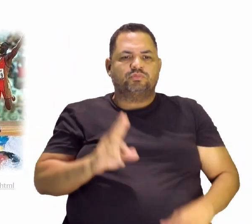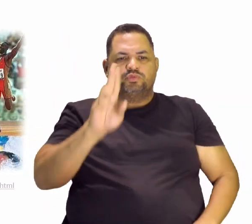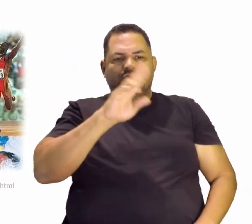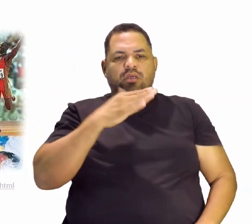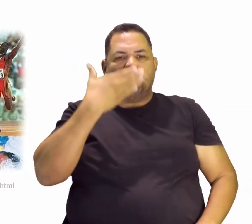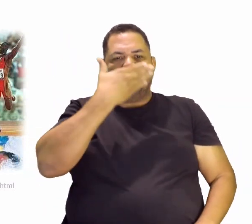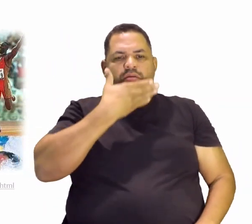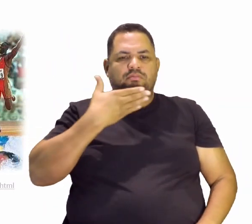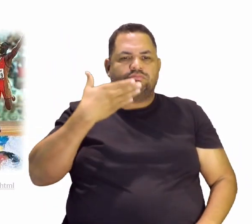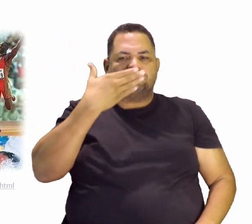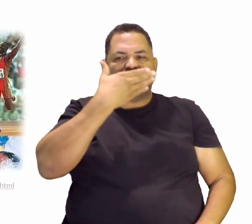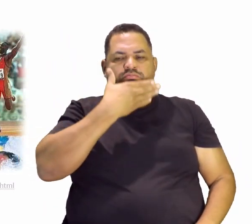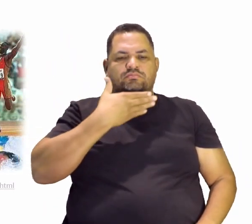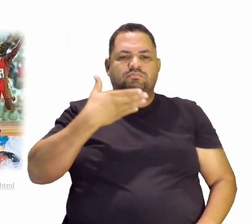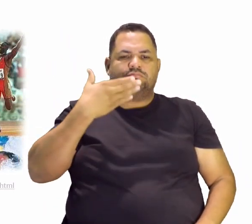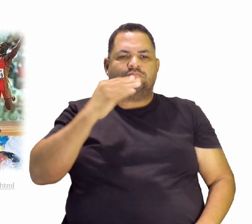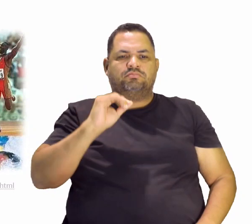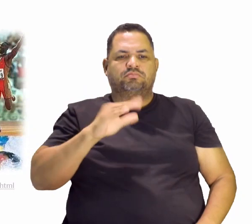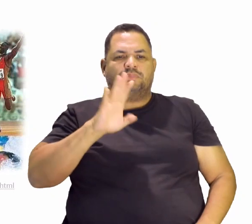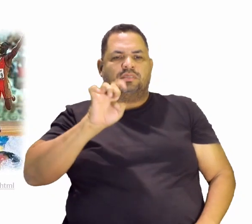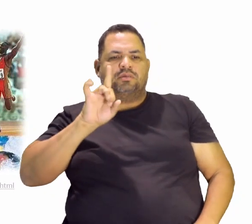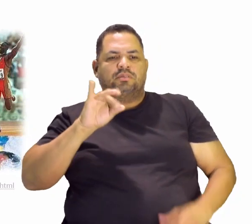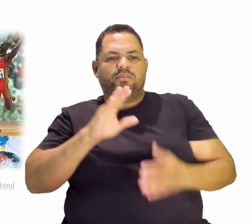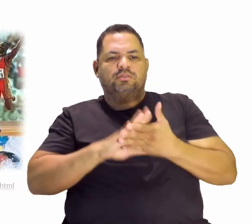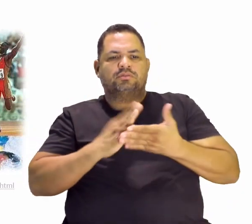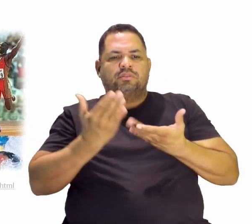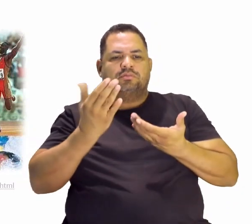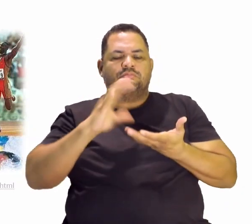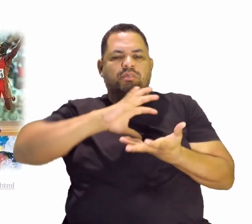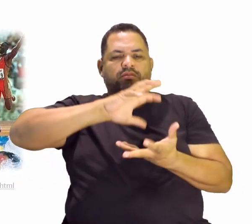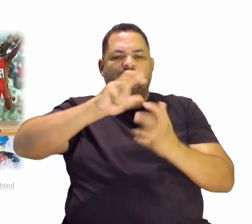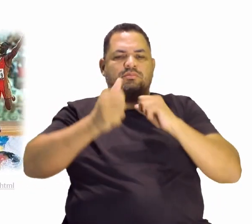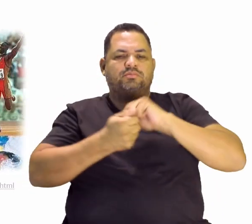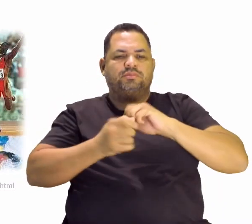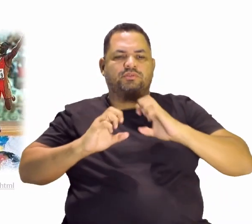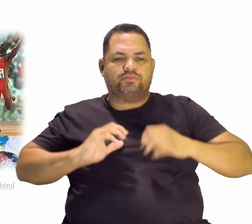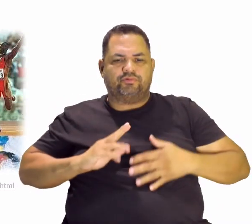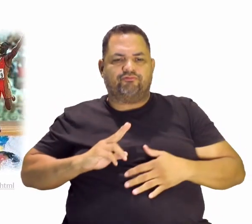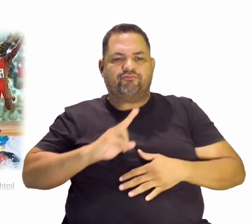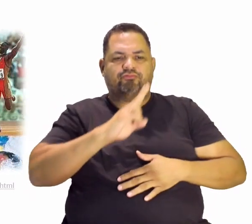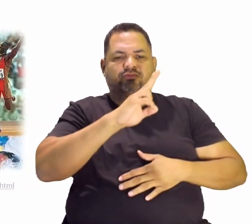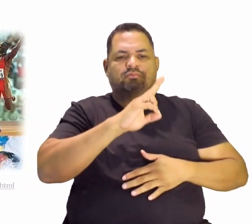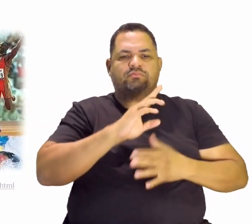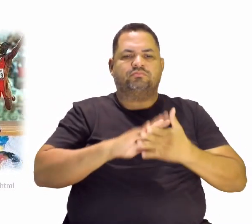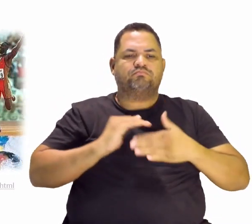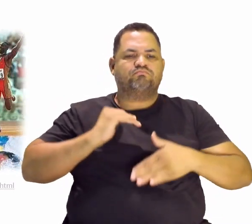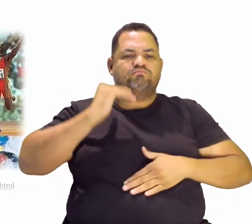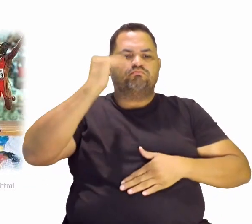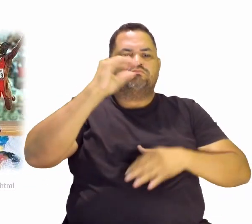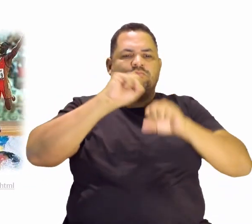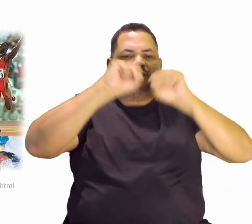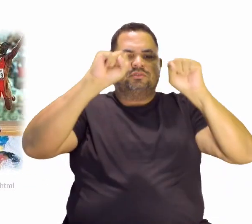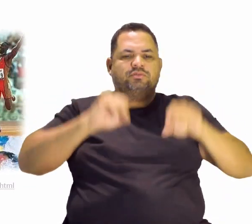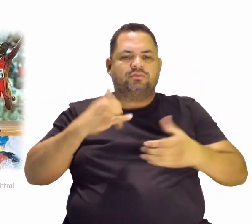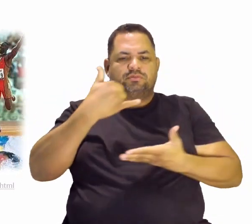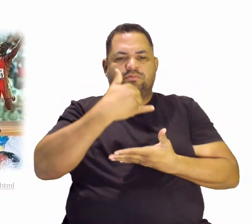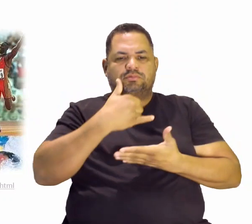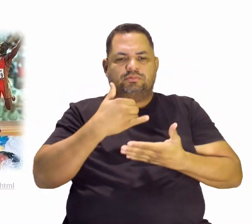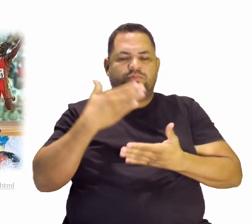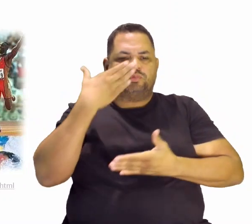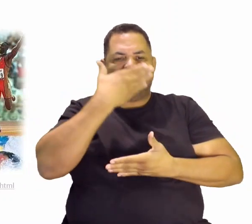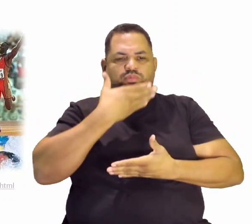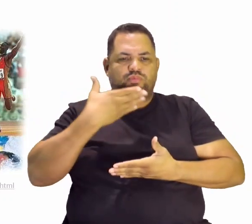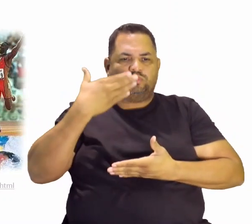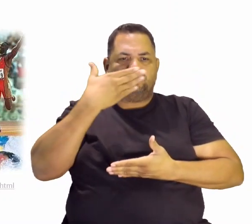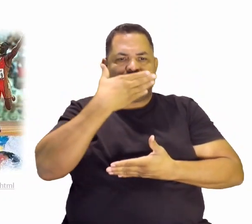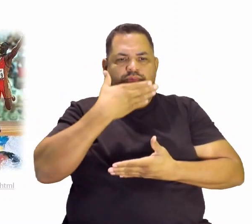A glicólise, ela é uma via metabólica para esforço de intensidade elevado no sistema glicolítico, com uma duração de